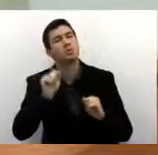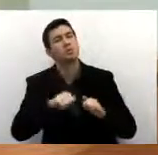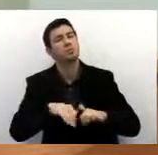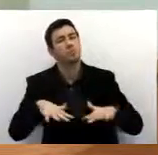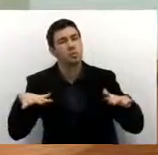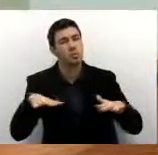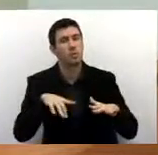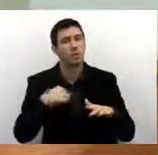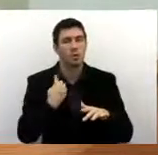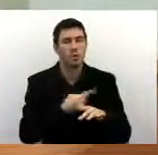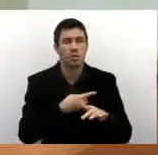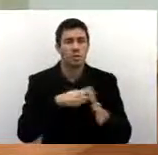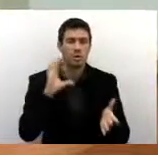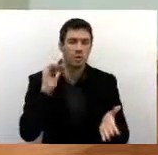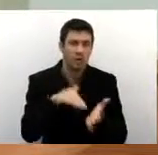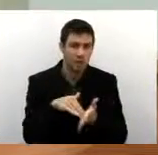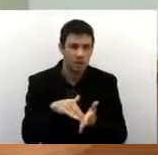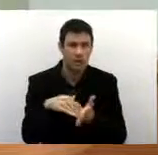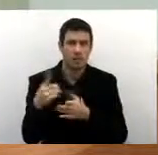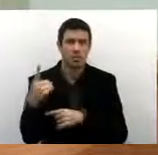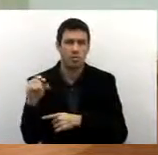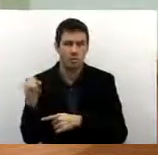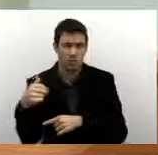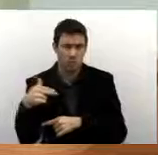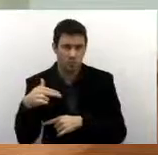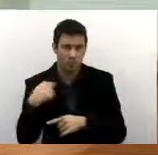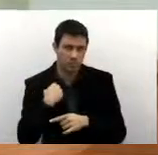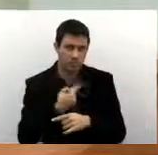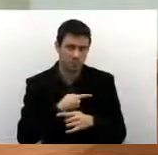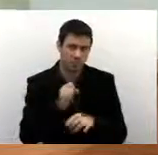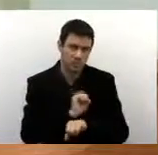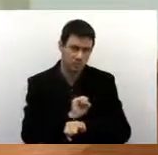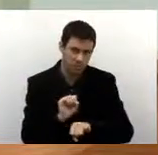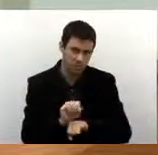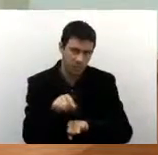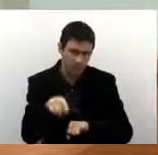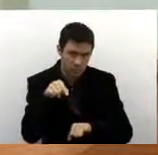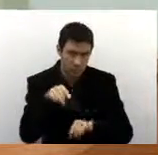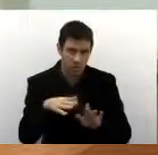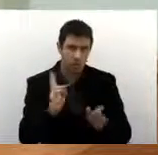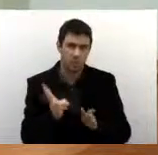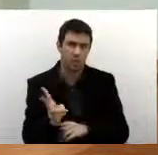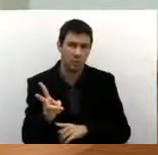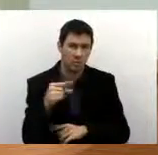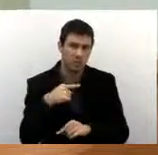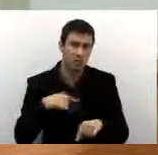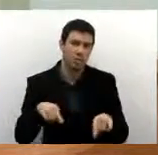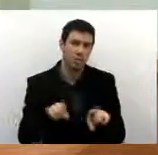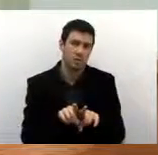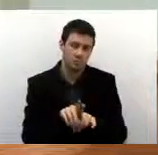estaremos aqui até o dia 18, 19, não sei qual é o último dia de audiência, esperamos que isso aqui continue aqui